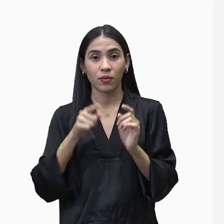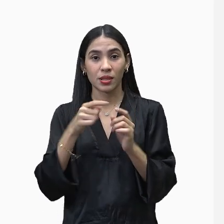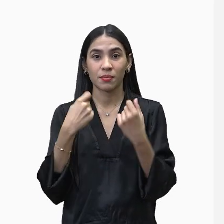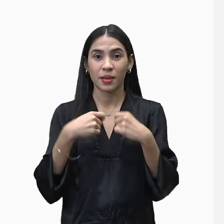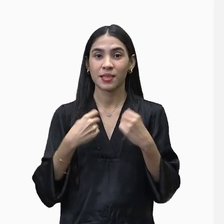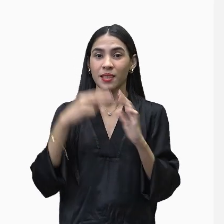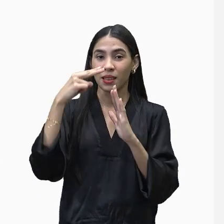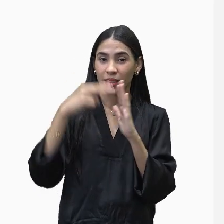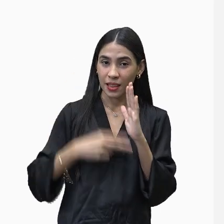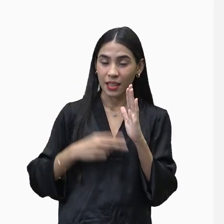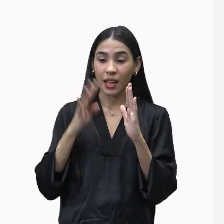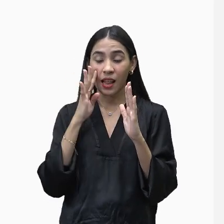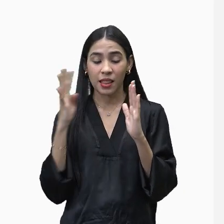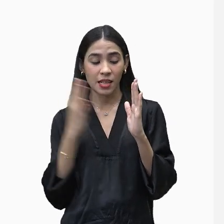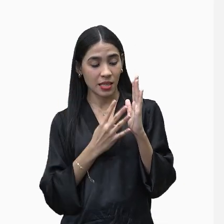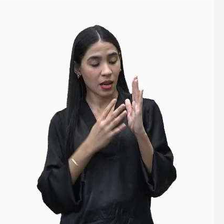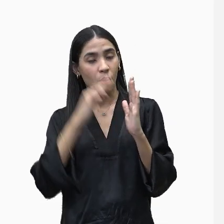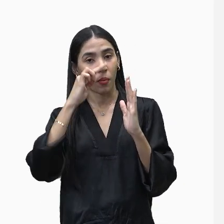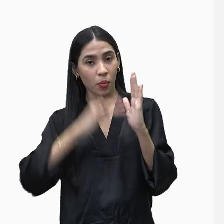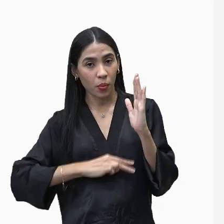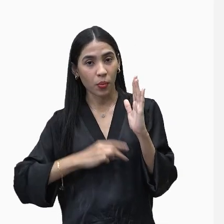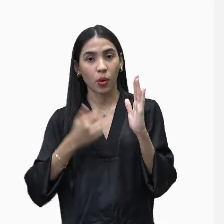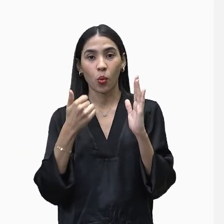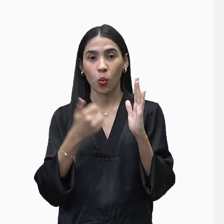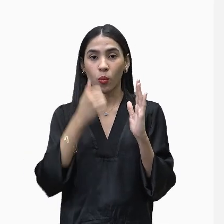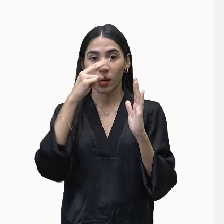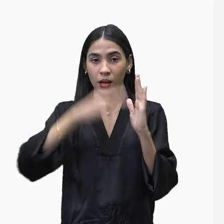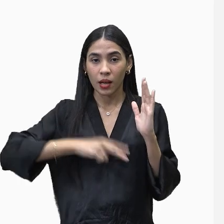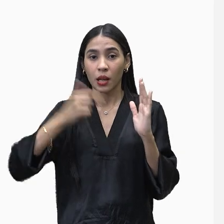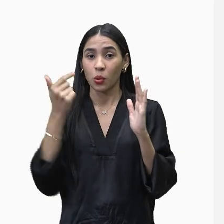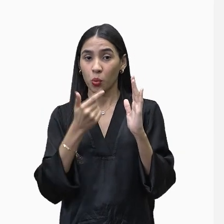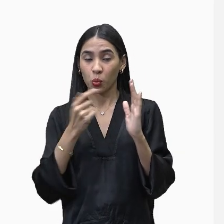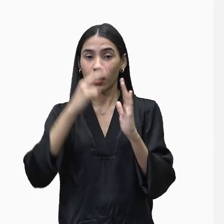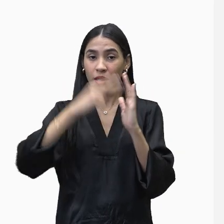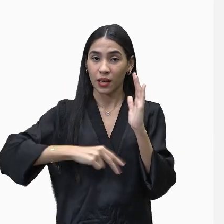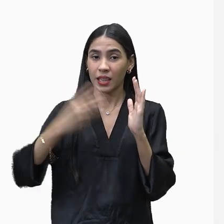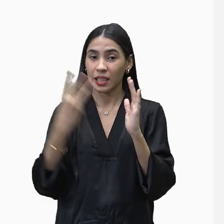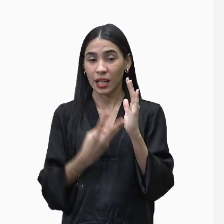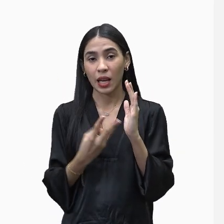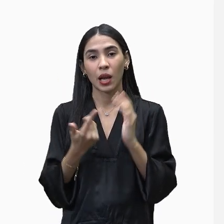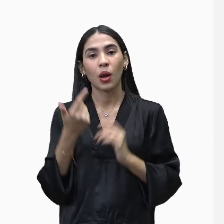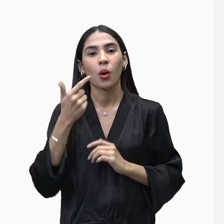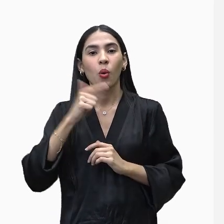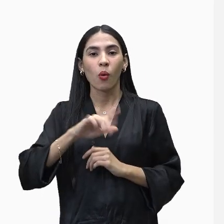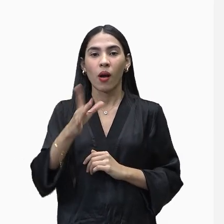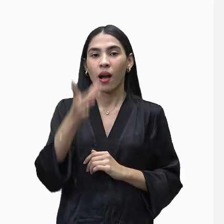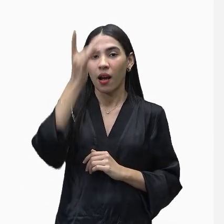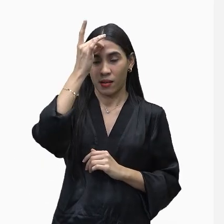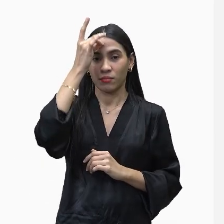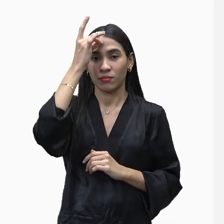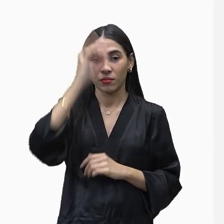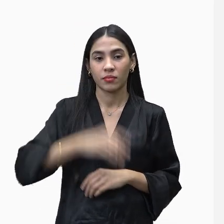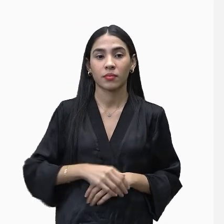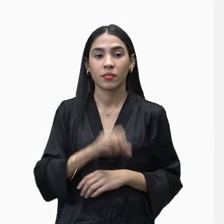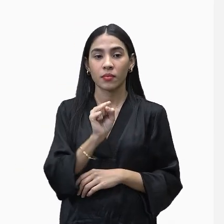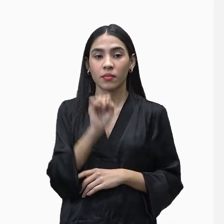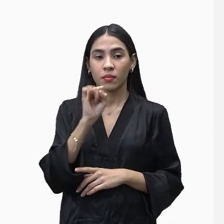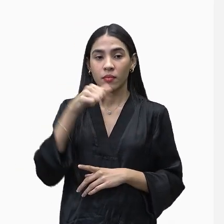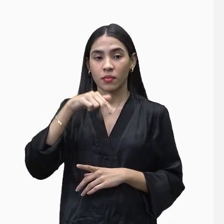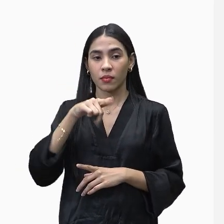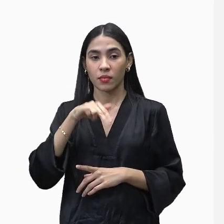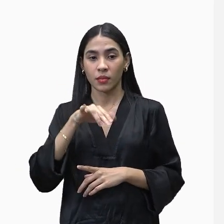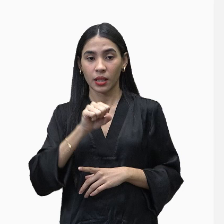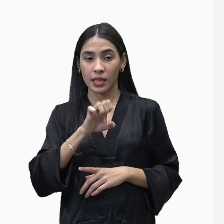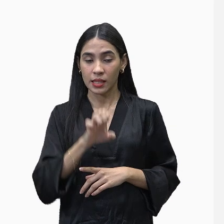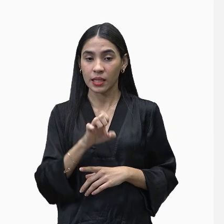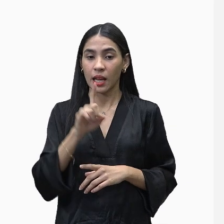atenção e muitas vezes mais de uma vez para poder compreender essa figura de linguagem. A síntese privilegia o